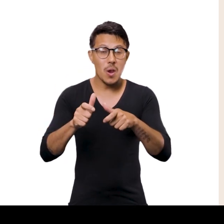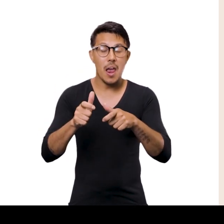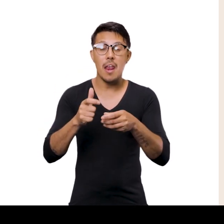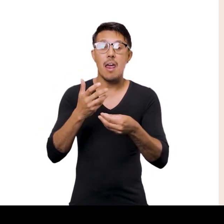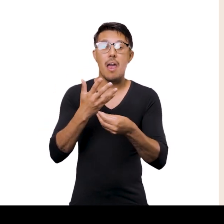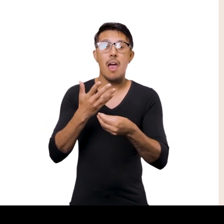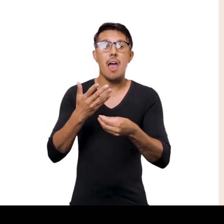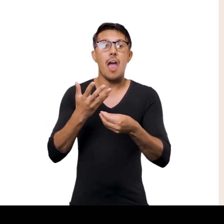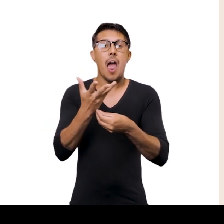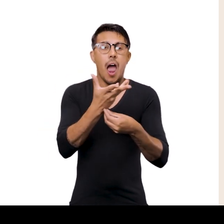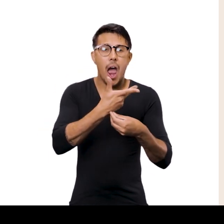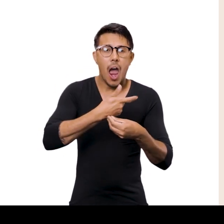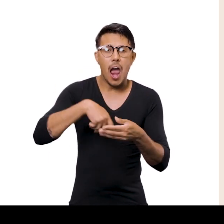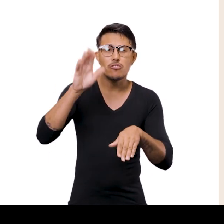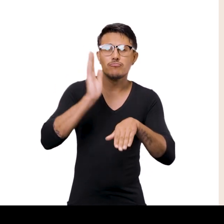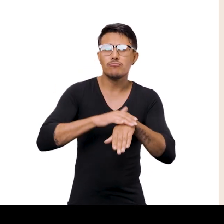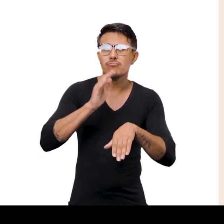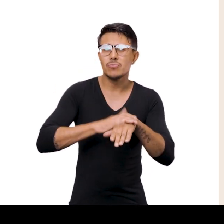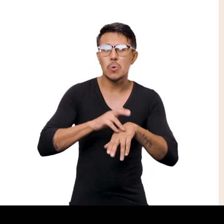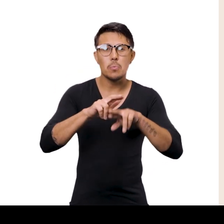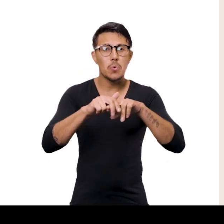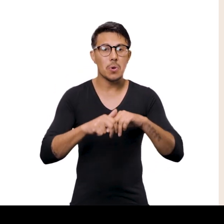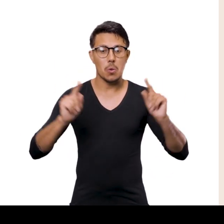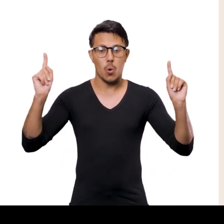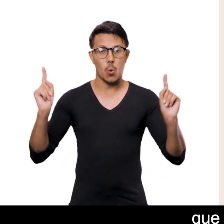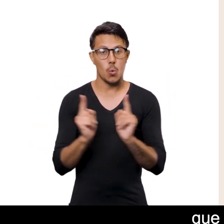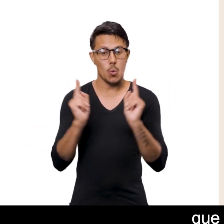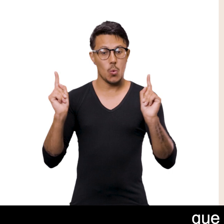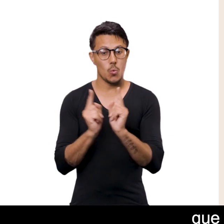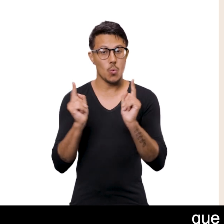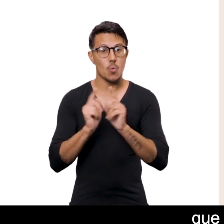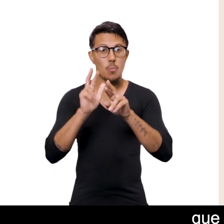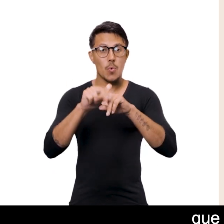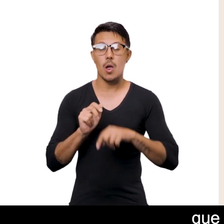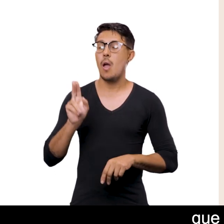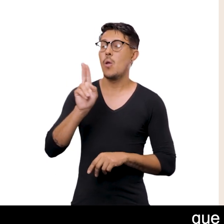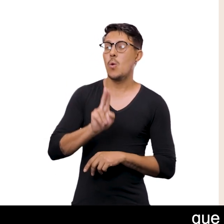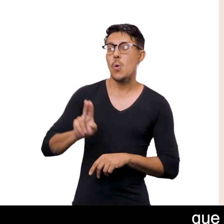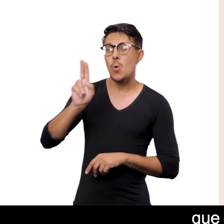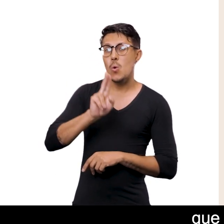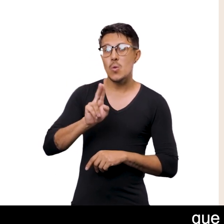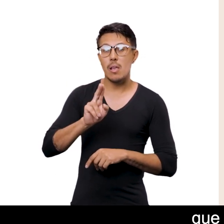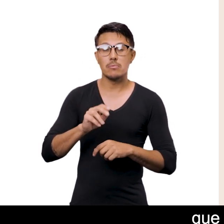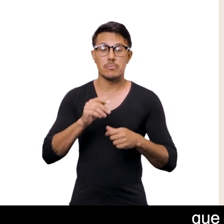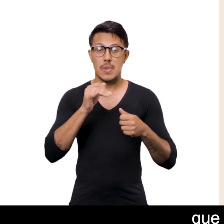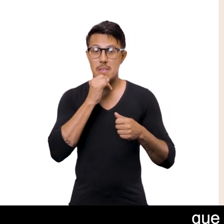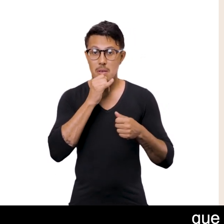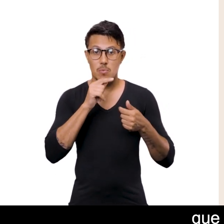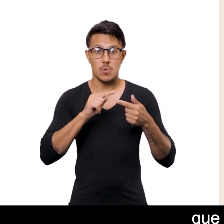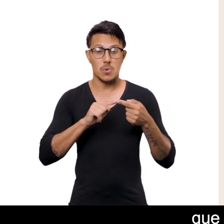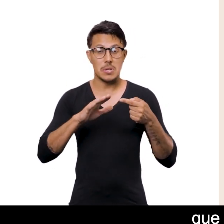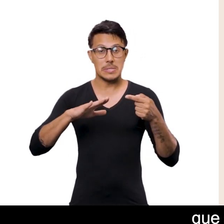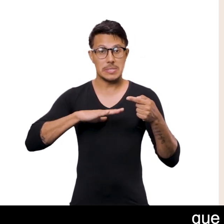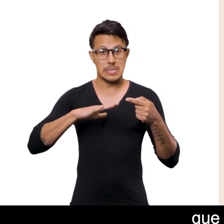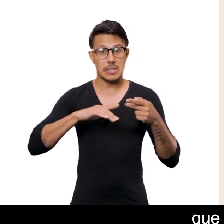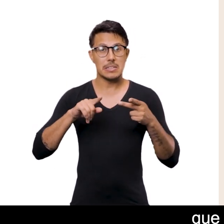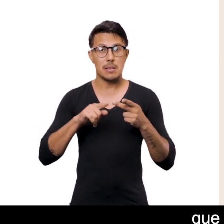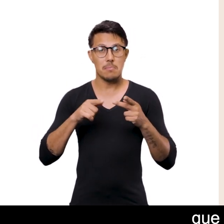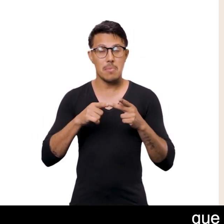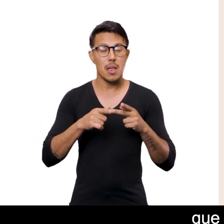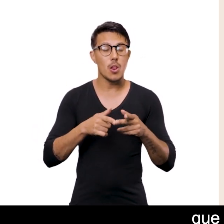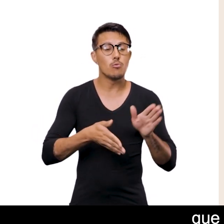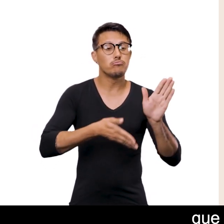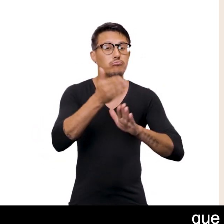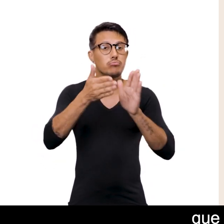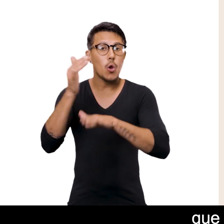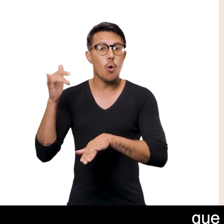realização das obras aparecem na mesma forma abreviada que é utilizada para designar cidades em agências de